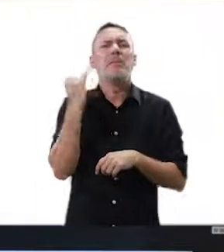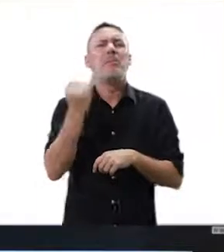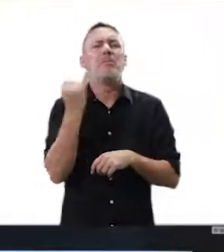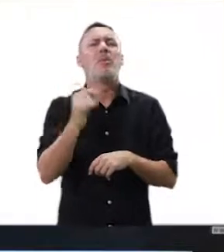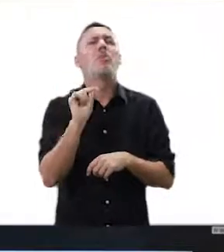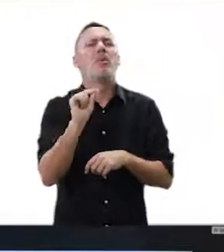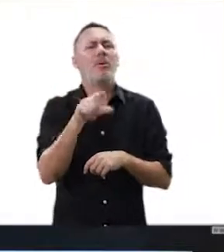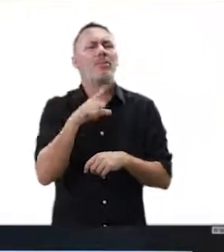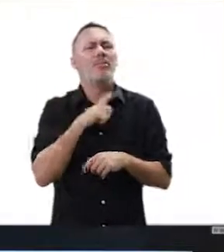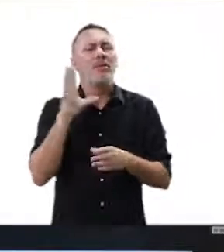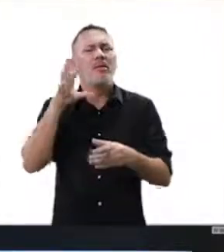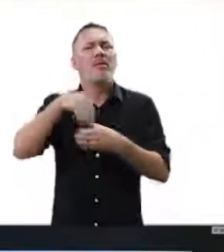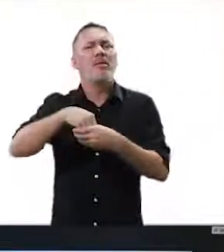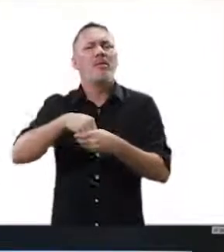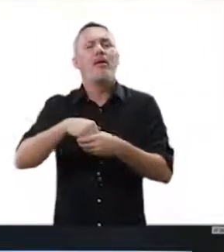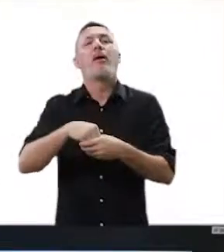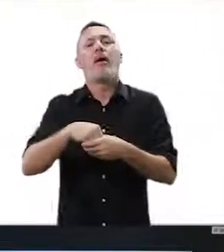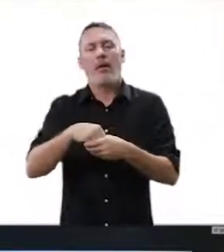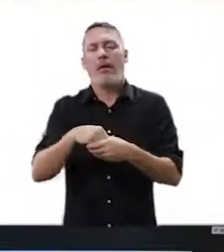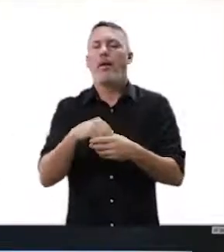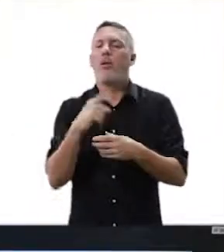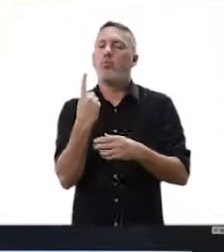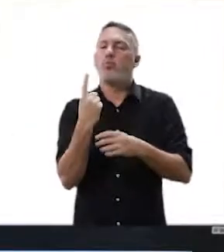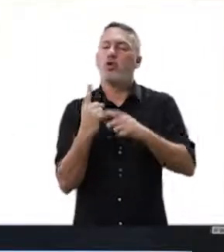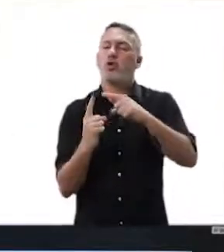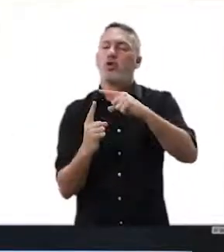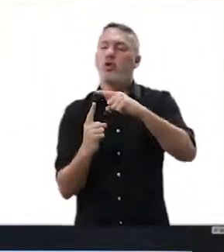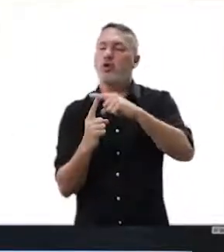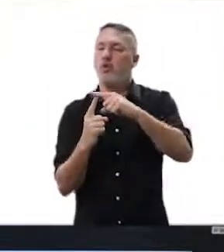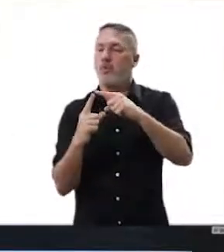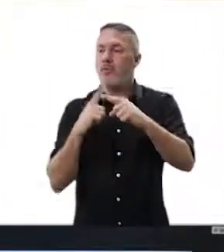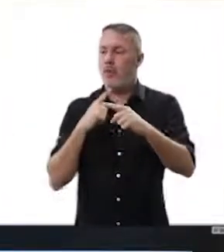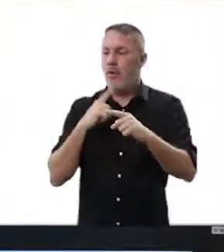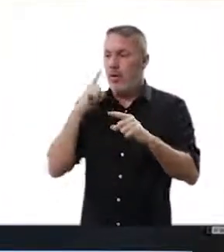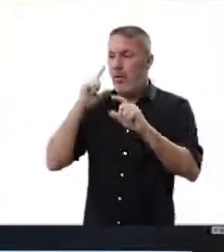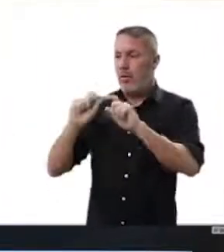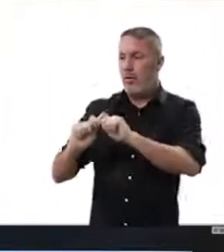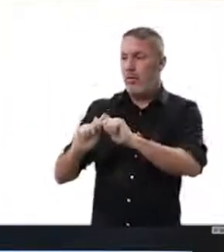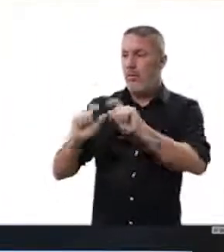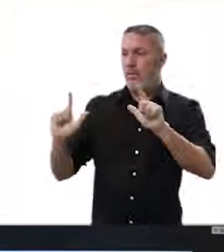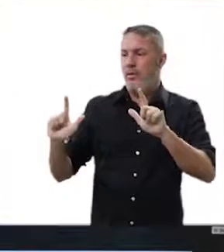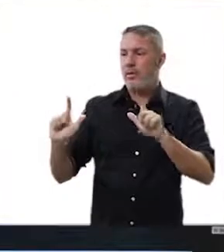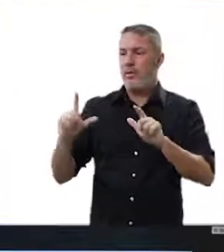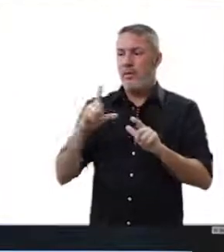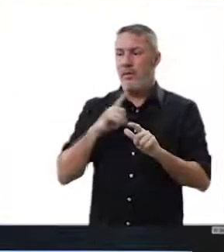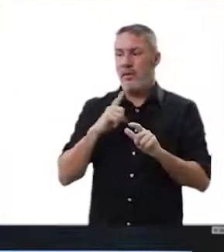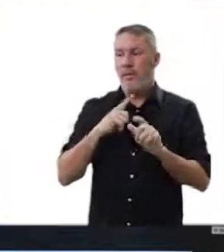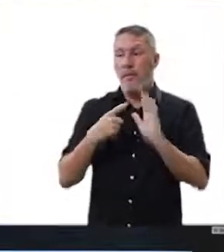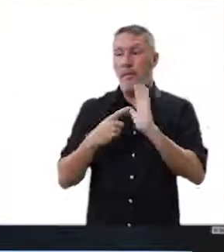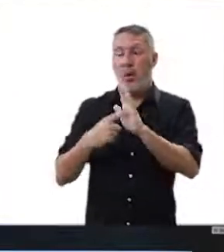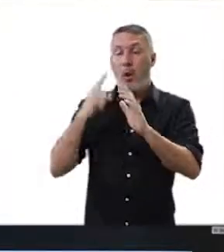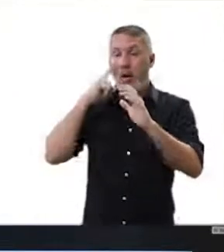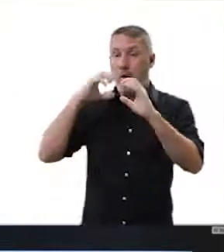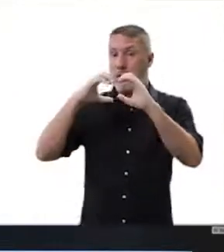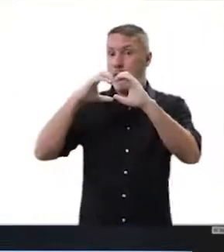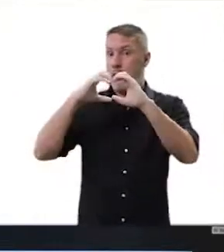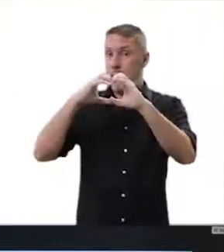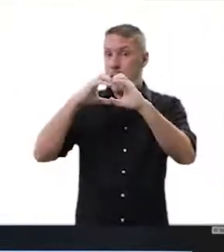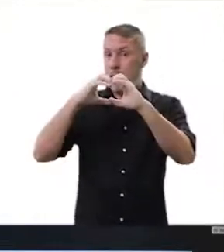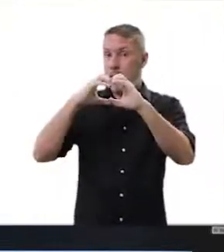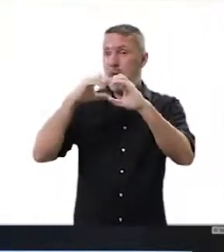em cima, ó, uma bolinha, que é o fosfato, e embaixo as perninhas, que são do